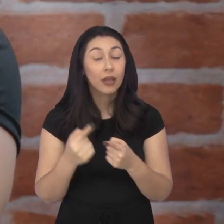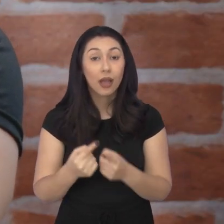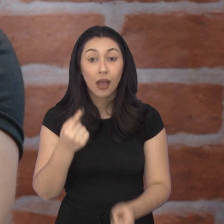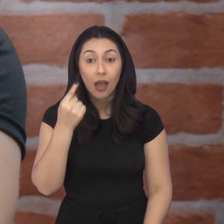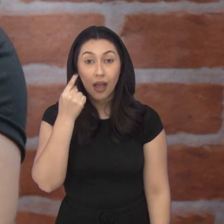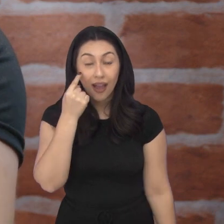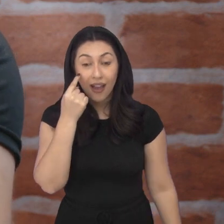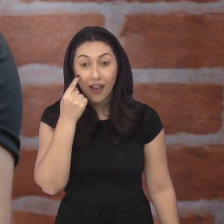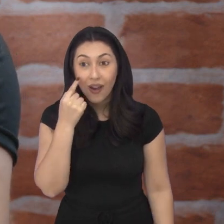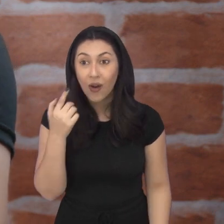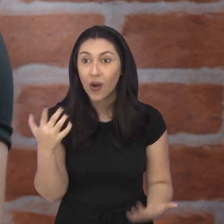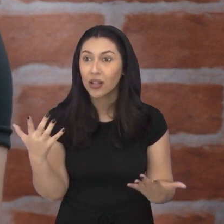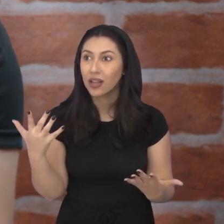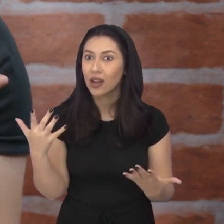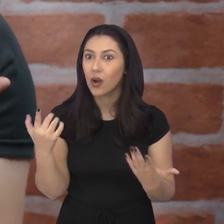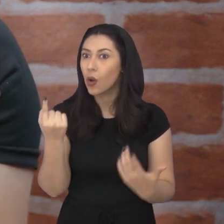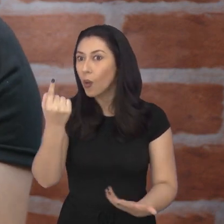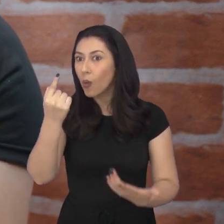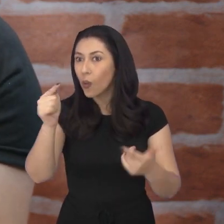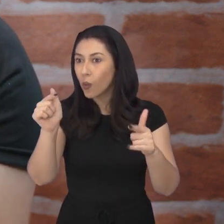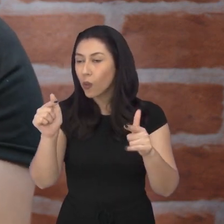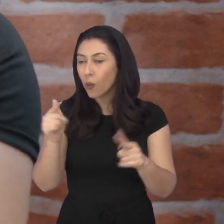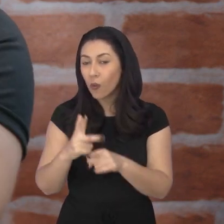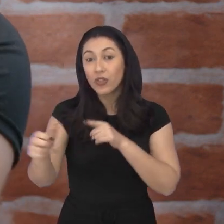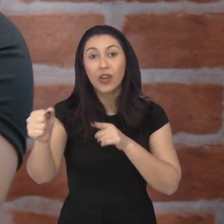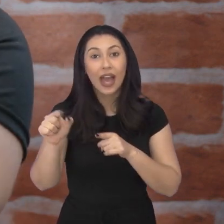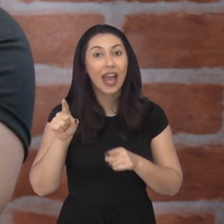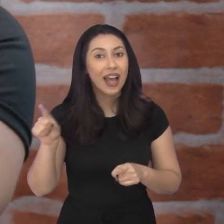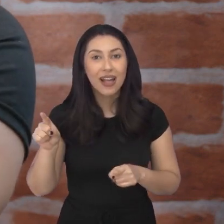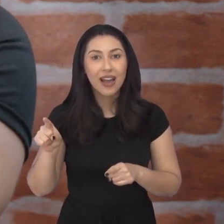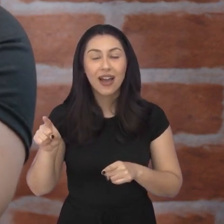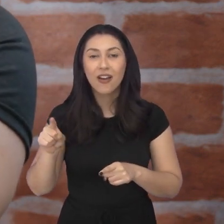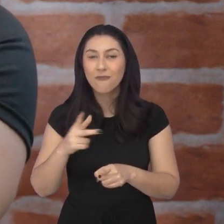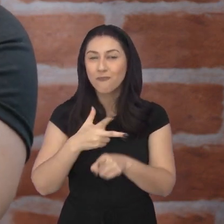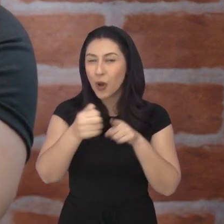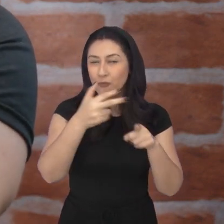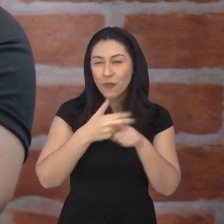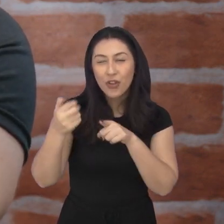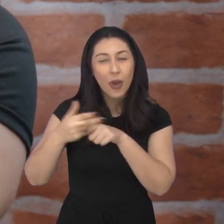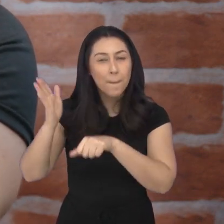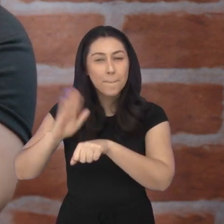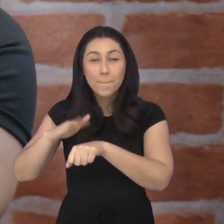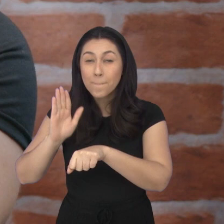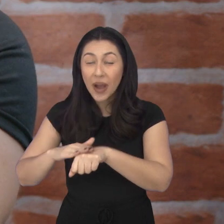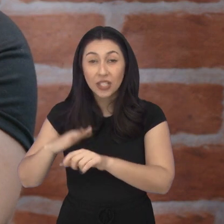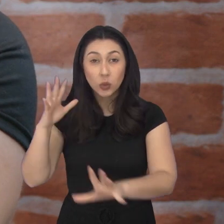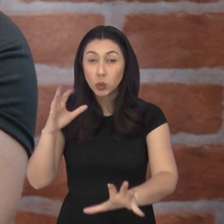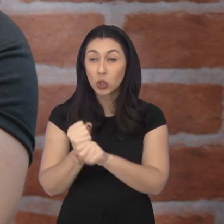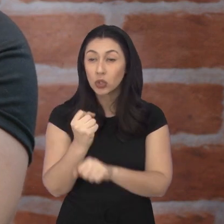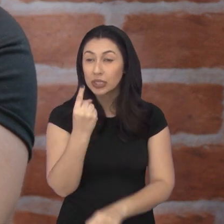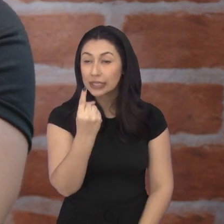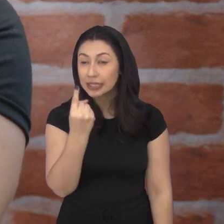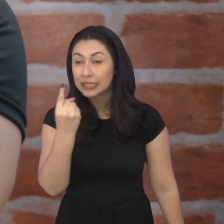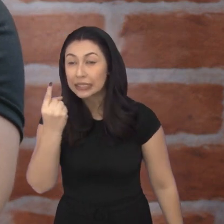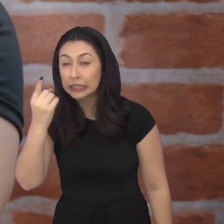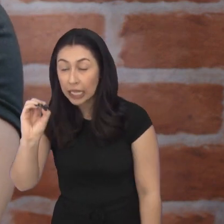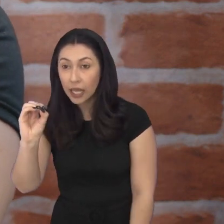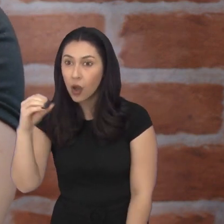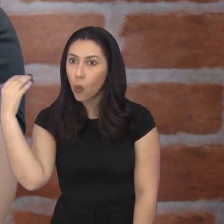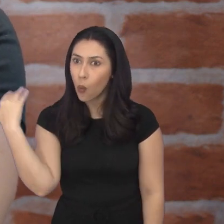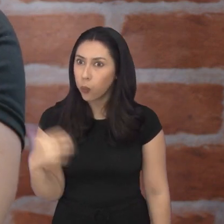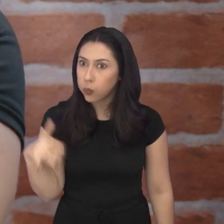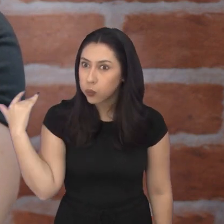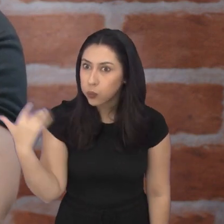só, um dos títulos, uma das realizações, ela é a maior vencedora de campeonatos brasileiros, tem 110 títulos. É coisa